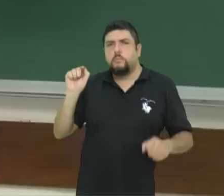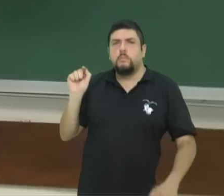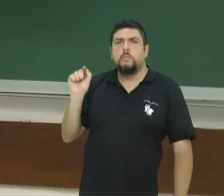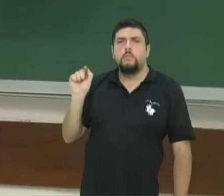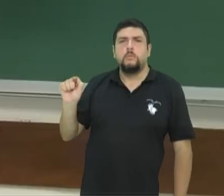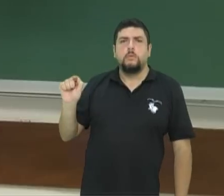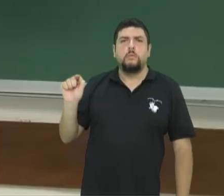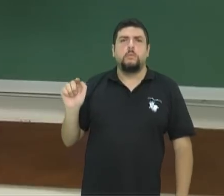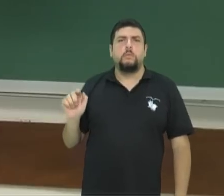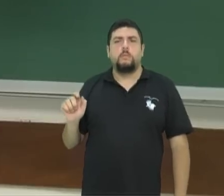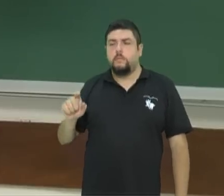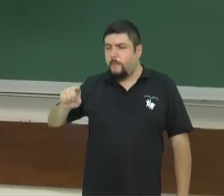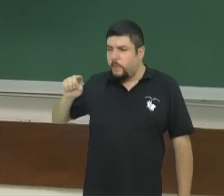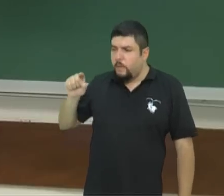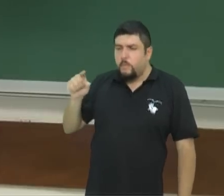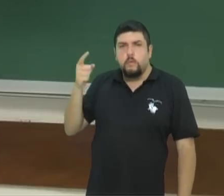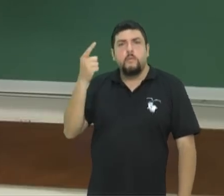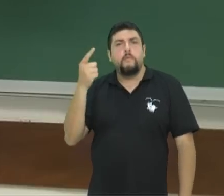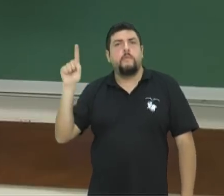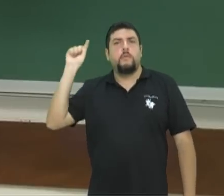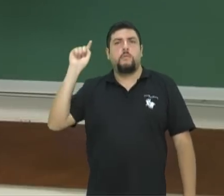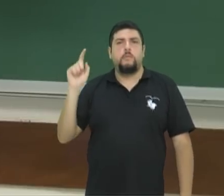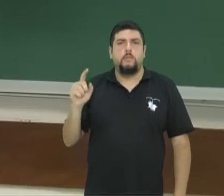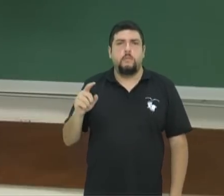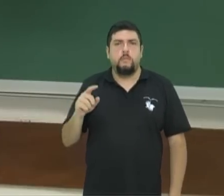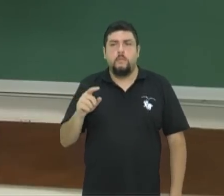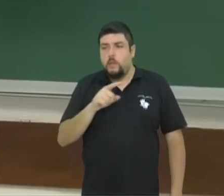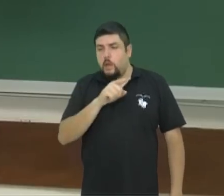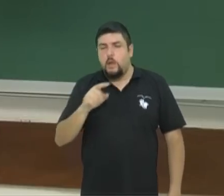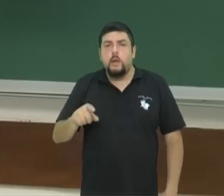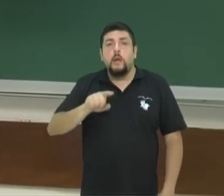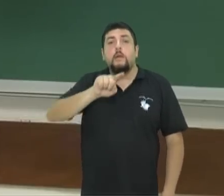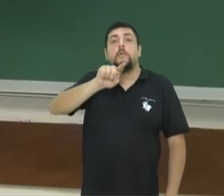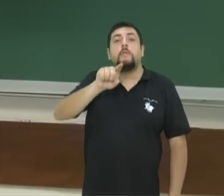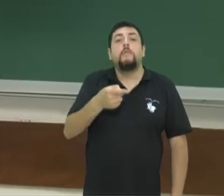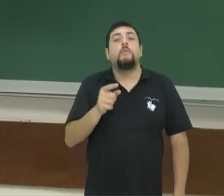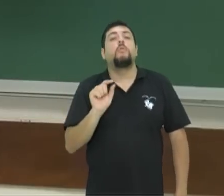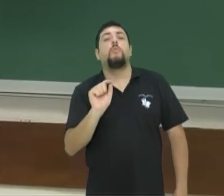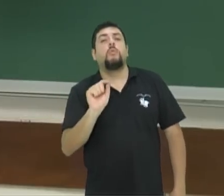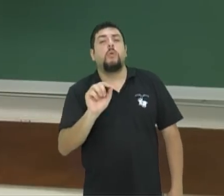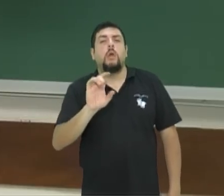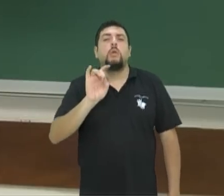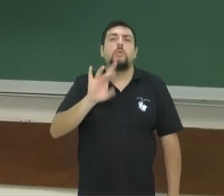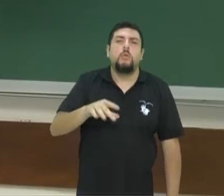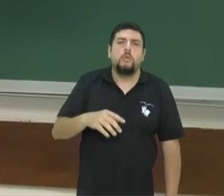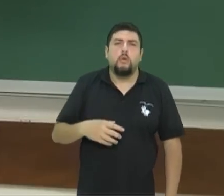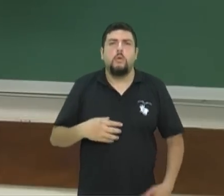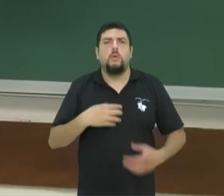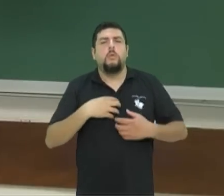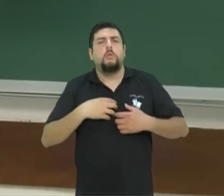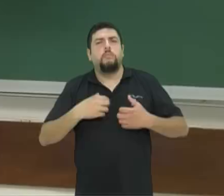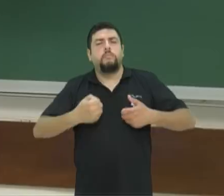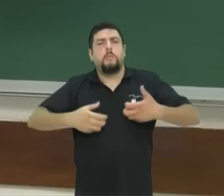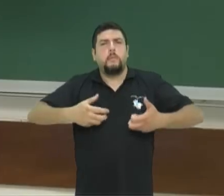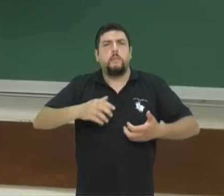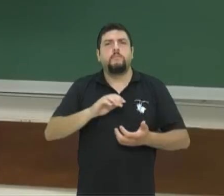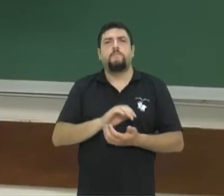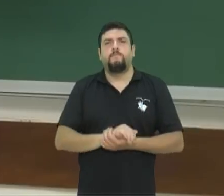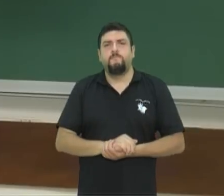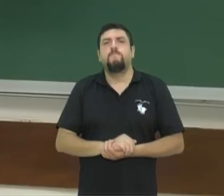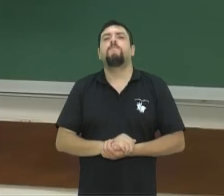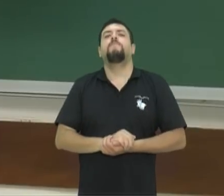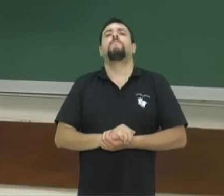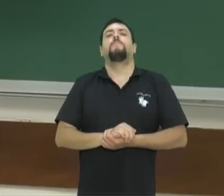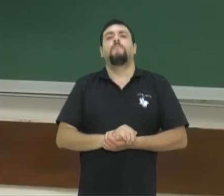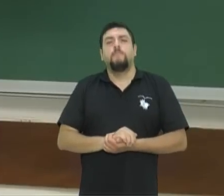Concluiu o pensamento, né? Não precisa ter vírgula, porque a vírgula ela é uma breve respiração e um breve intervalo, digamos assim, para o leitor